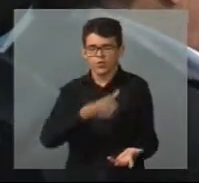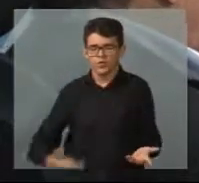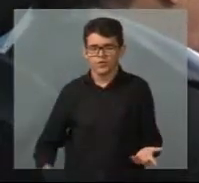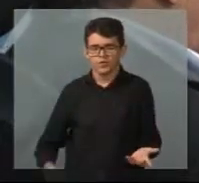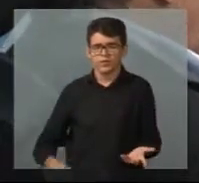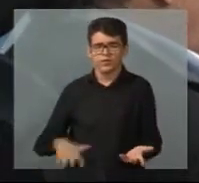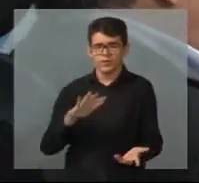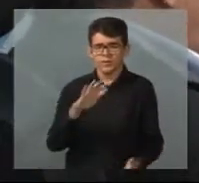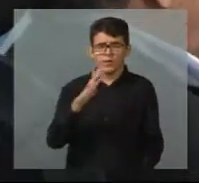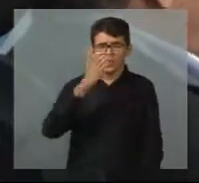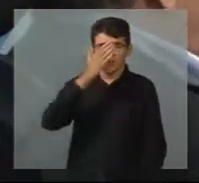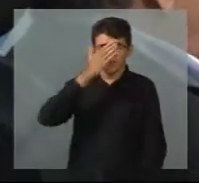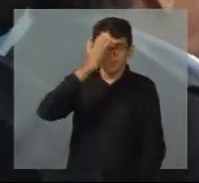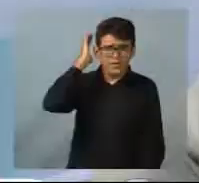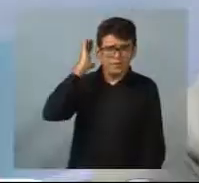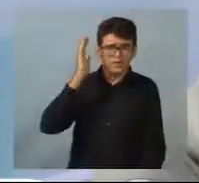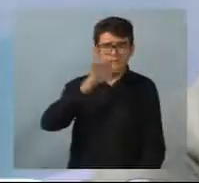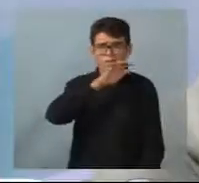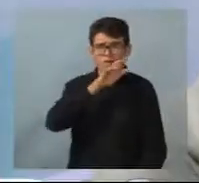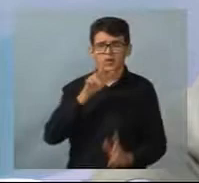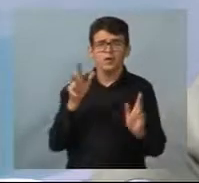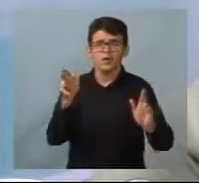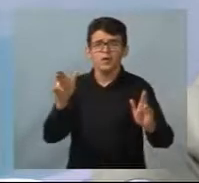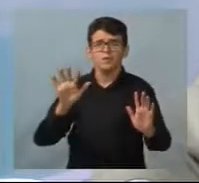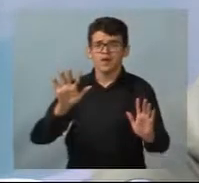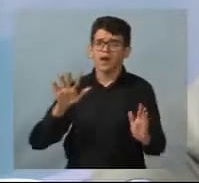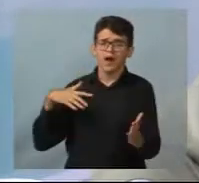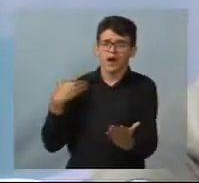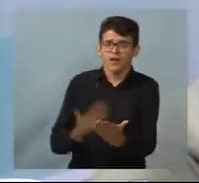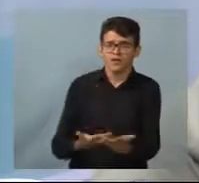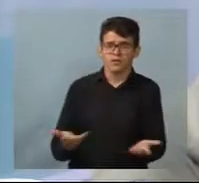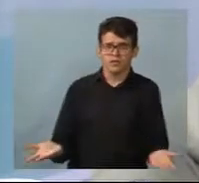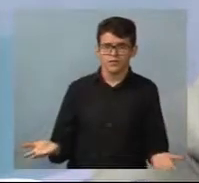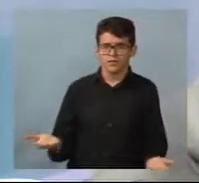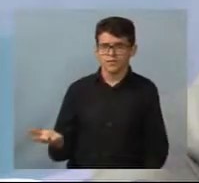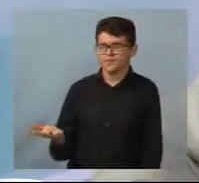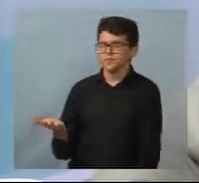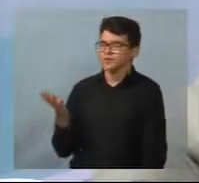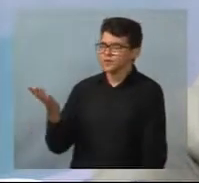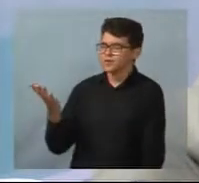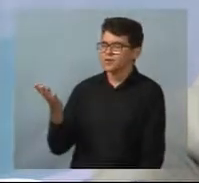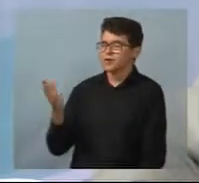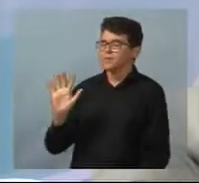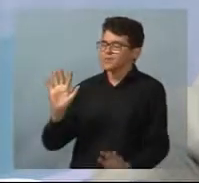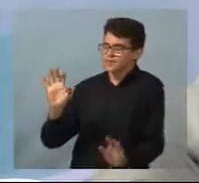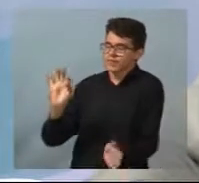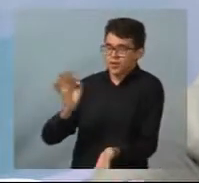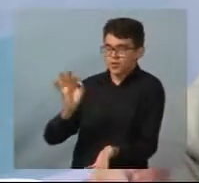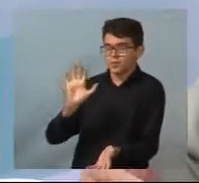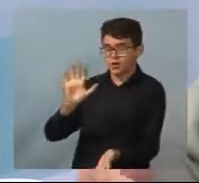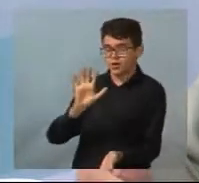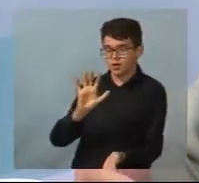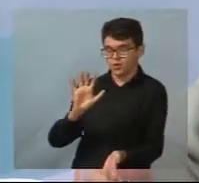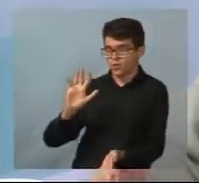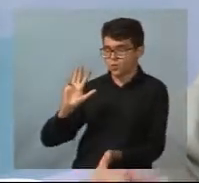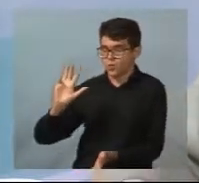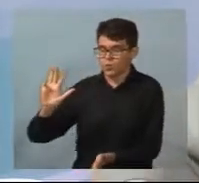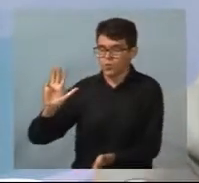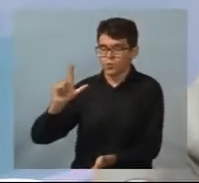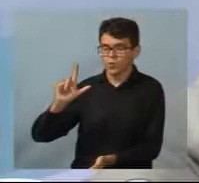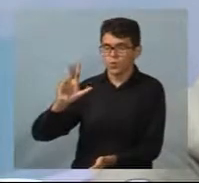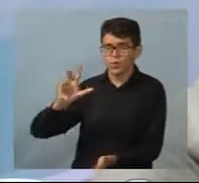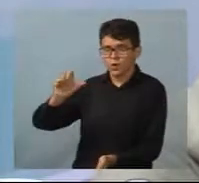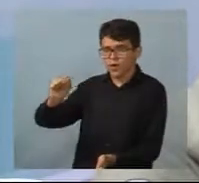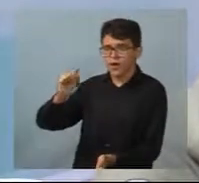aí até o final. Essa condenação do presidente Lula é pelo conjunto da obra. Na verdade, é a